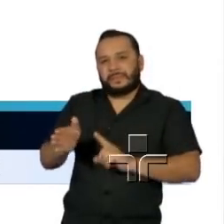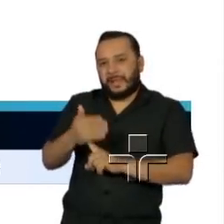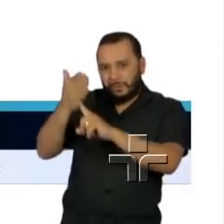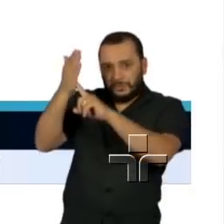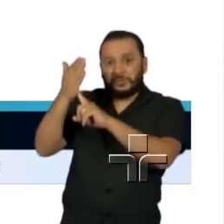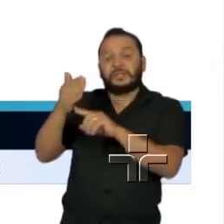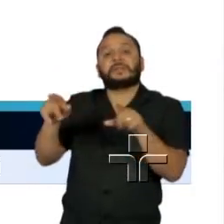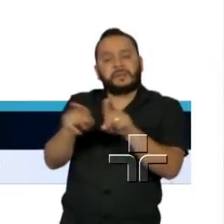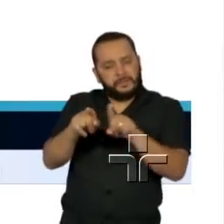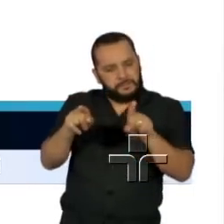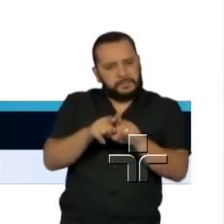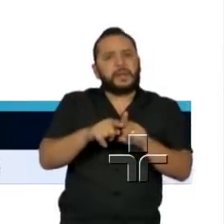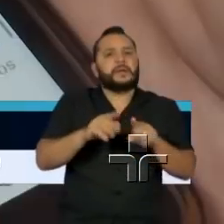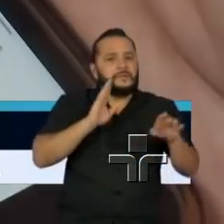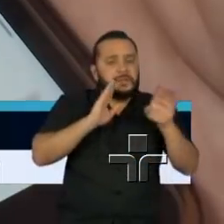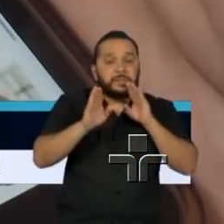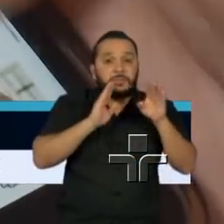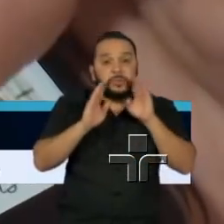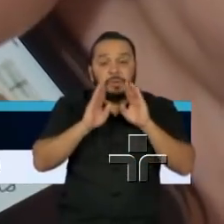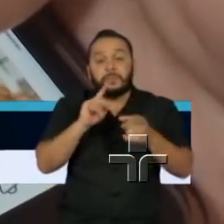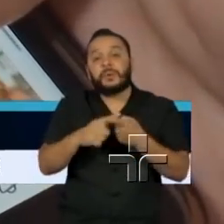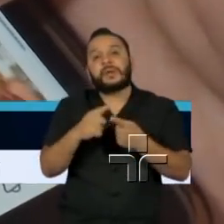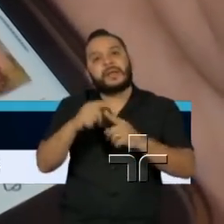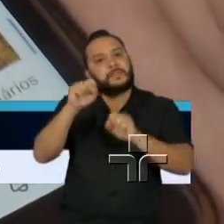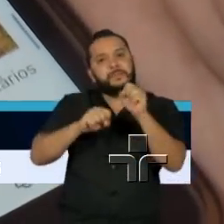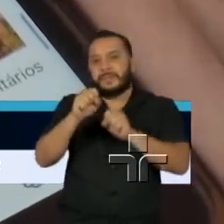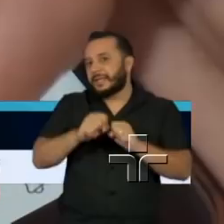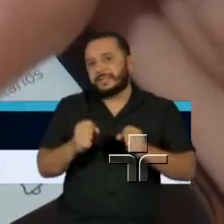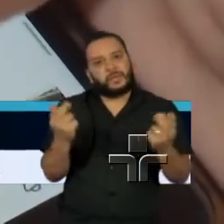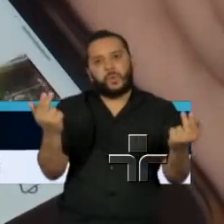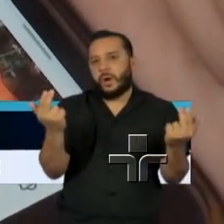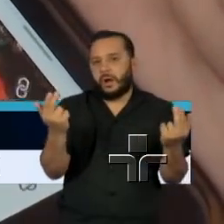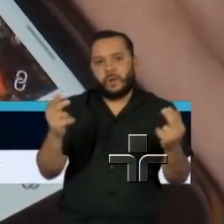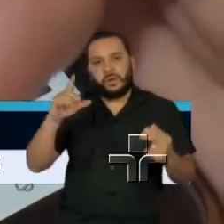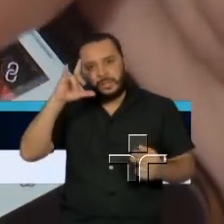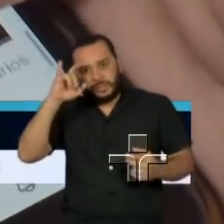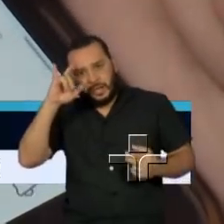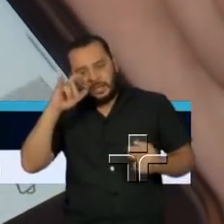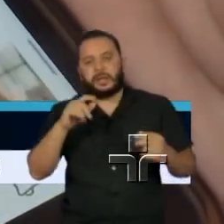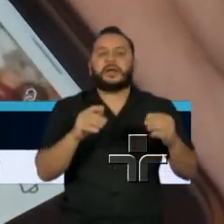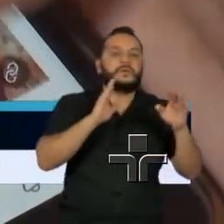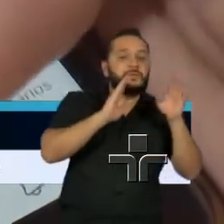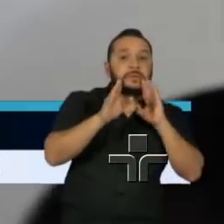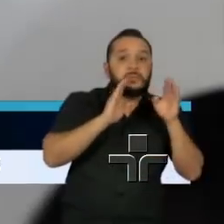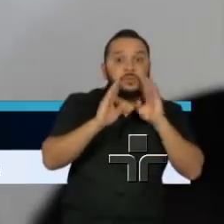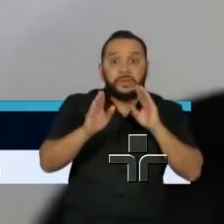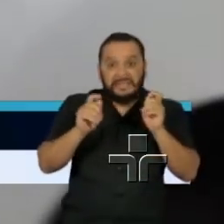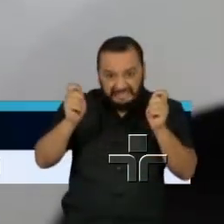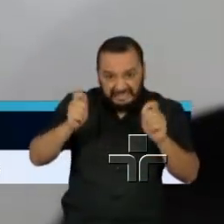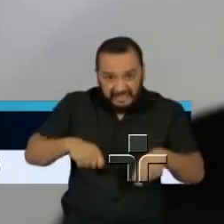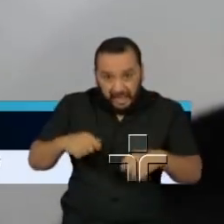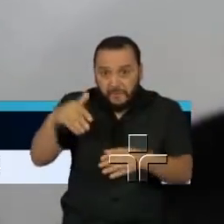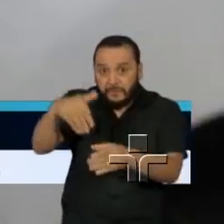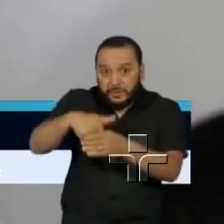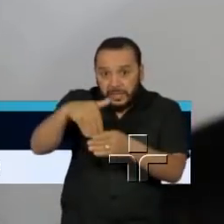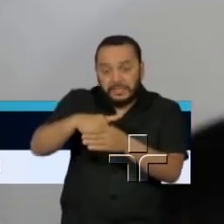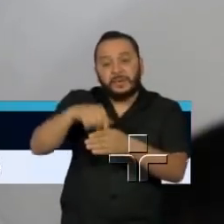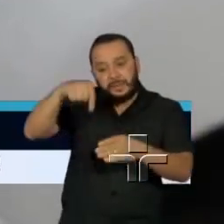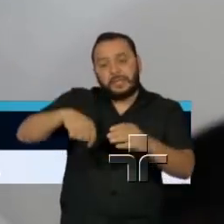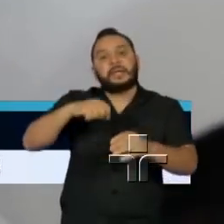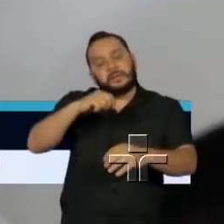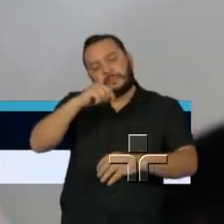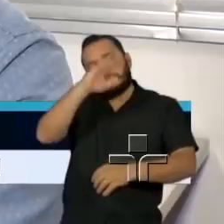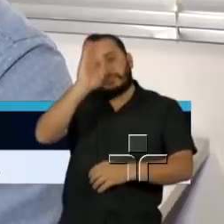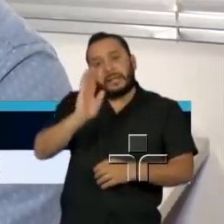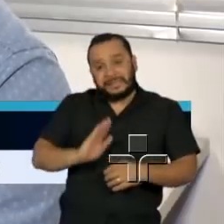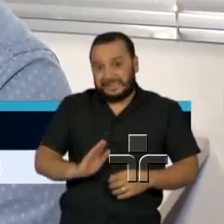que pertence ao mesmo grupo. Resta saber se isso acontecerá a tempo das eleições municipais do Brasil. Na dúvida, melhor se